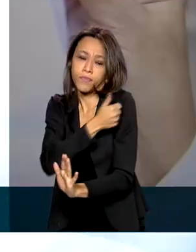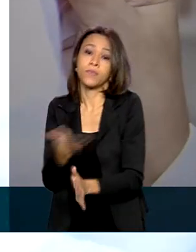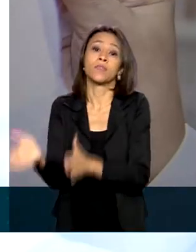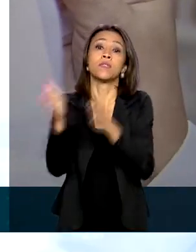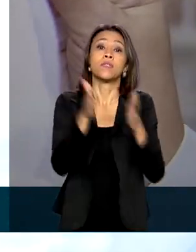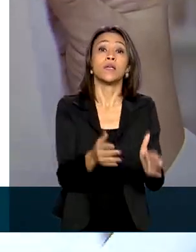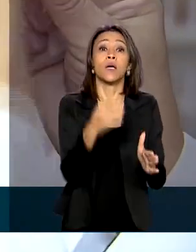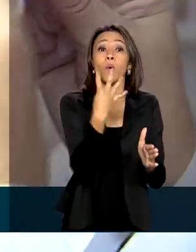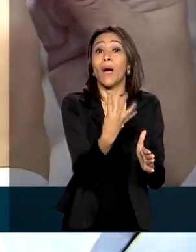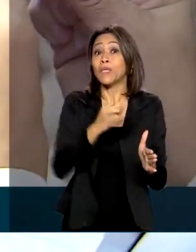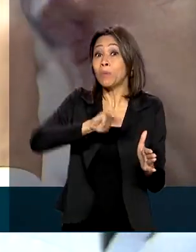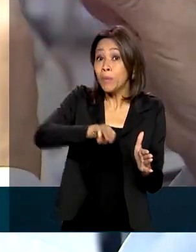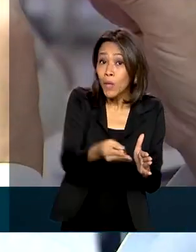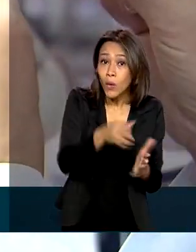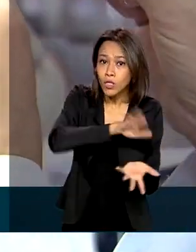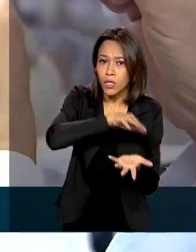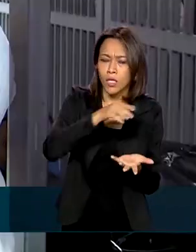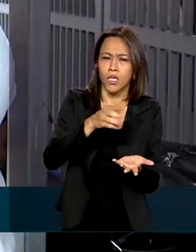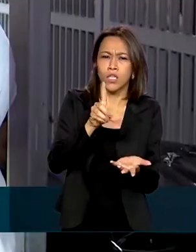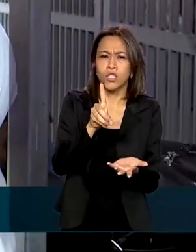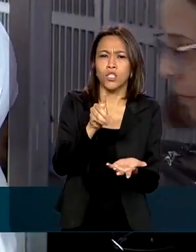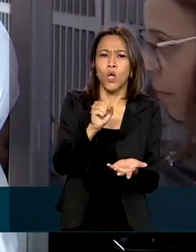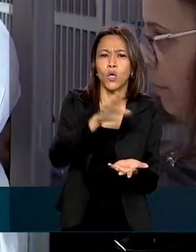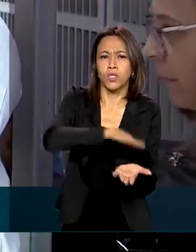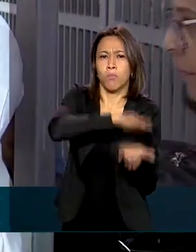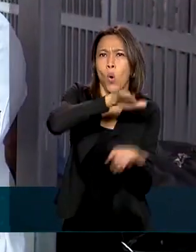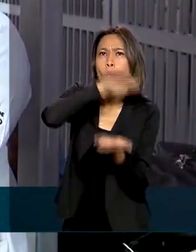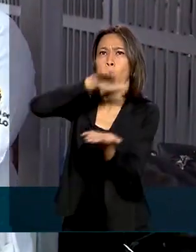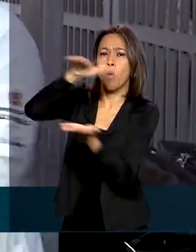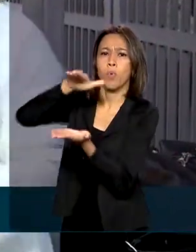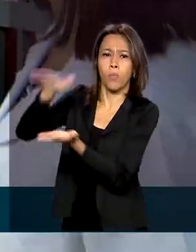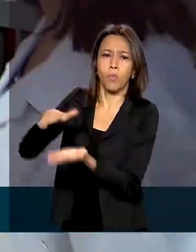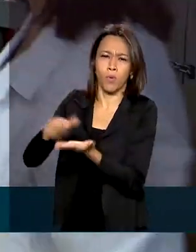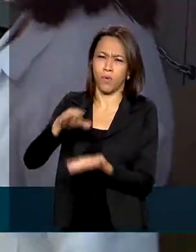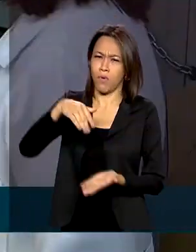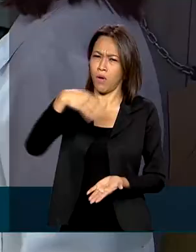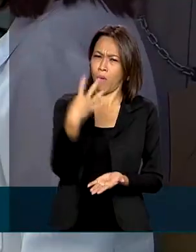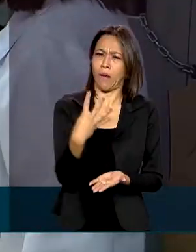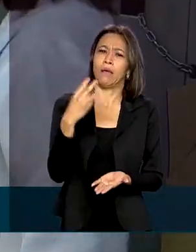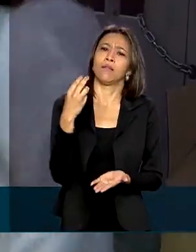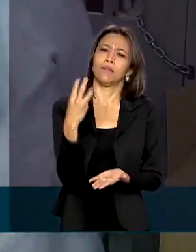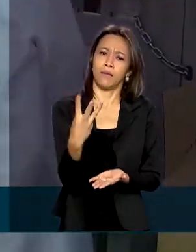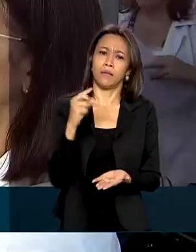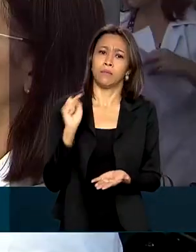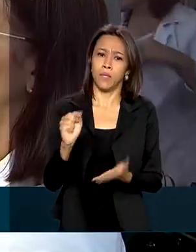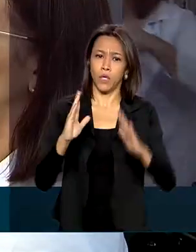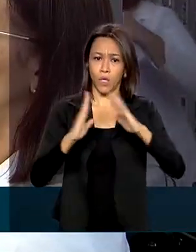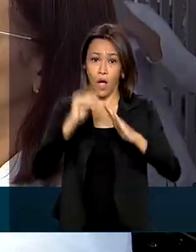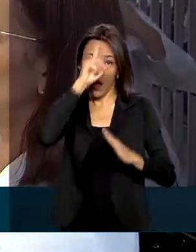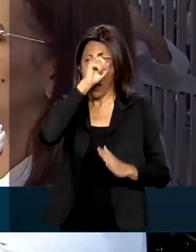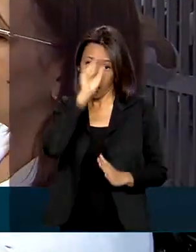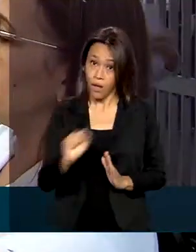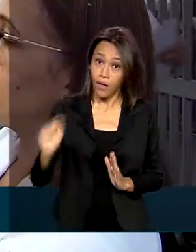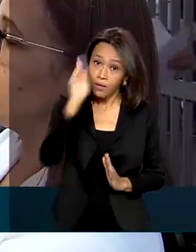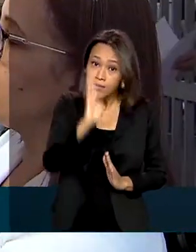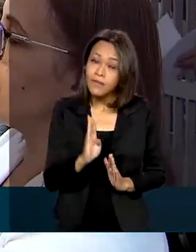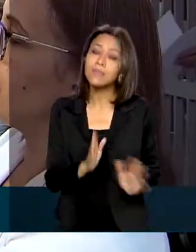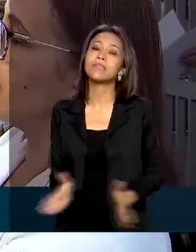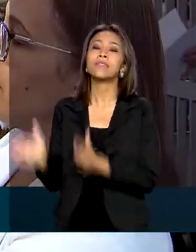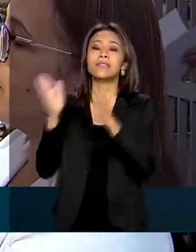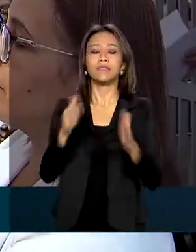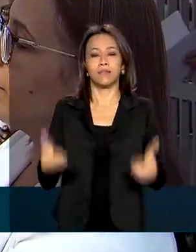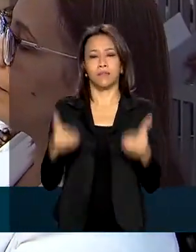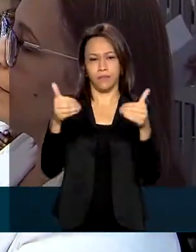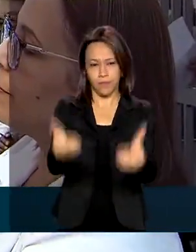milhões de doses da vacina foram enviadas para os mais de 43 mil postos de saúde do país. O Ministério faz o alerta de que a